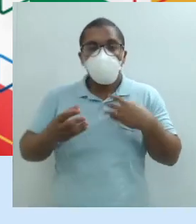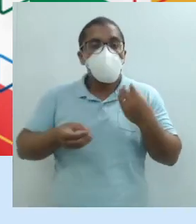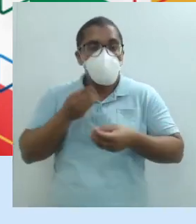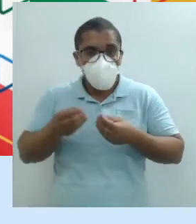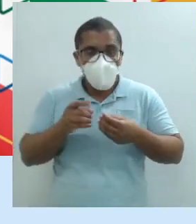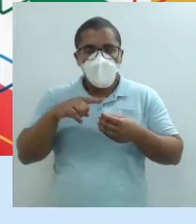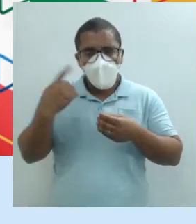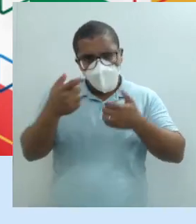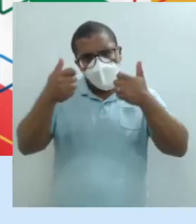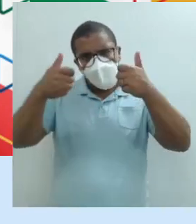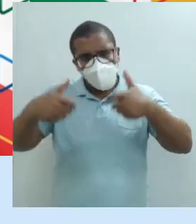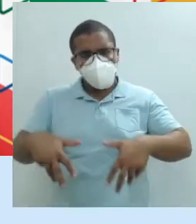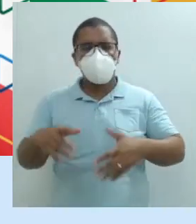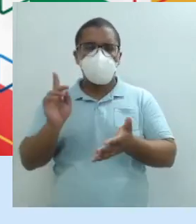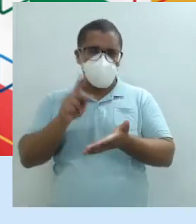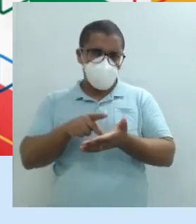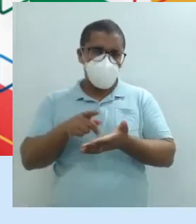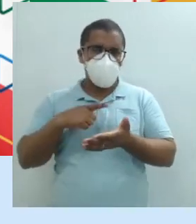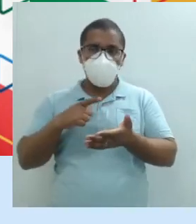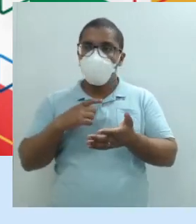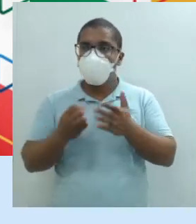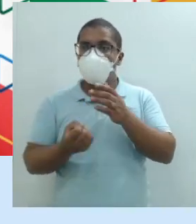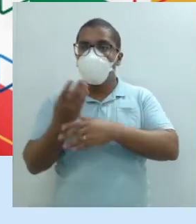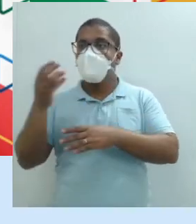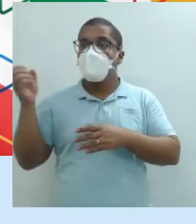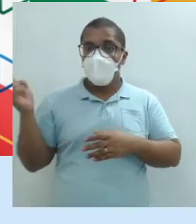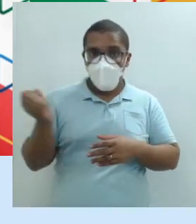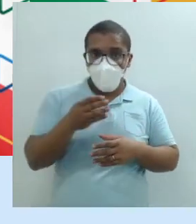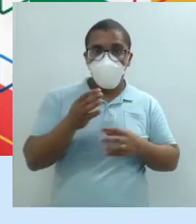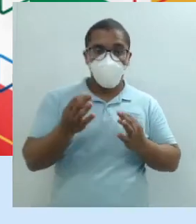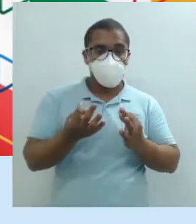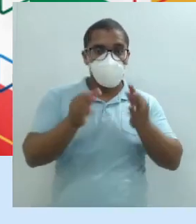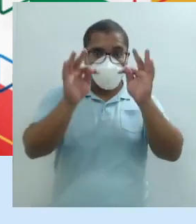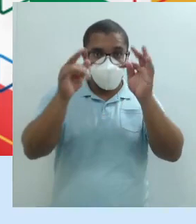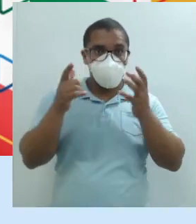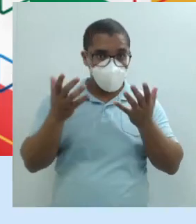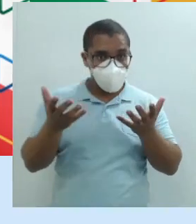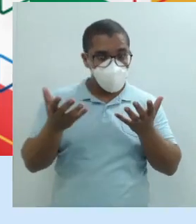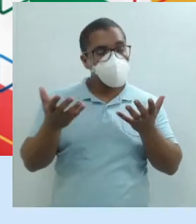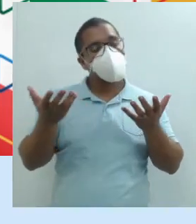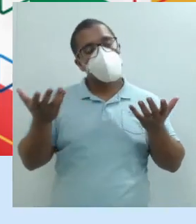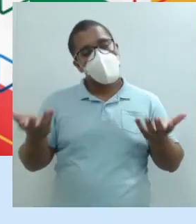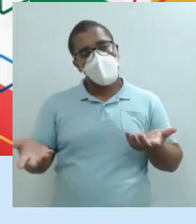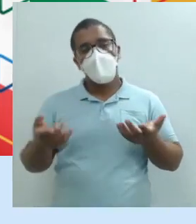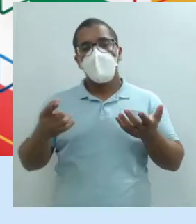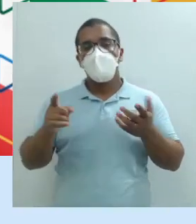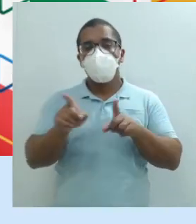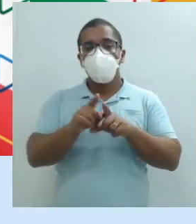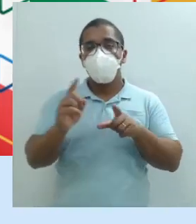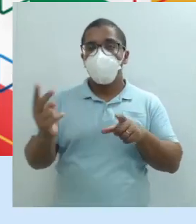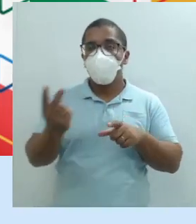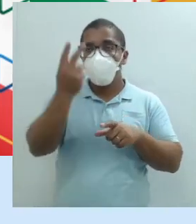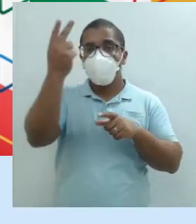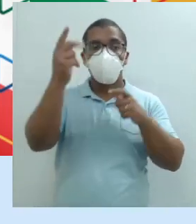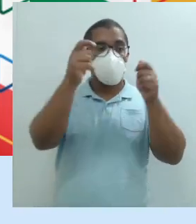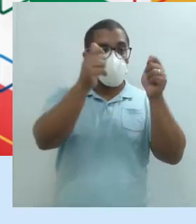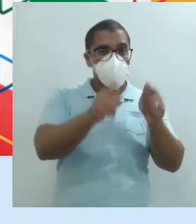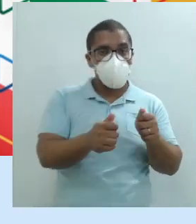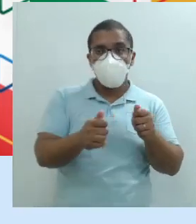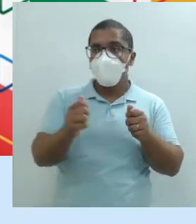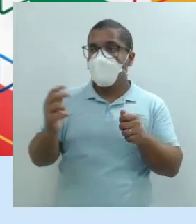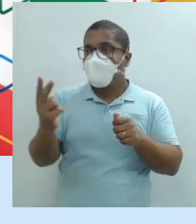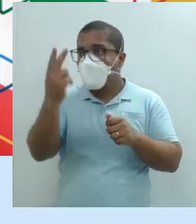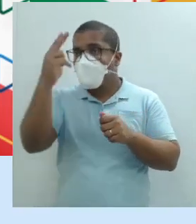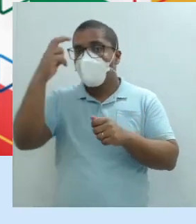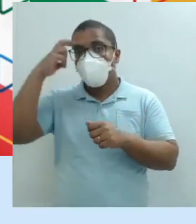que fala, né, de inovação, de tecnologia, a gente também está falando de valorização da arte e da cultura,